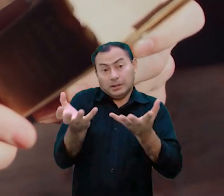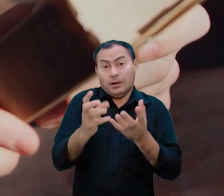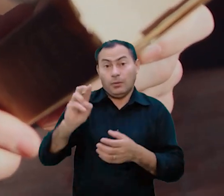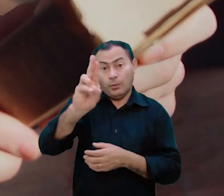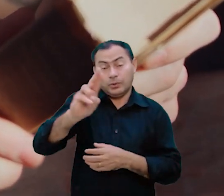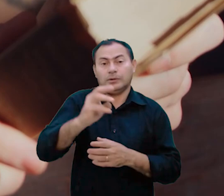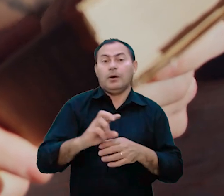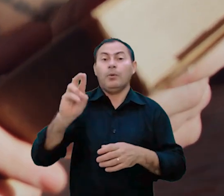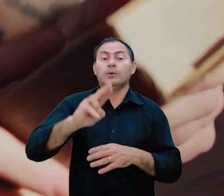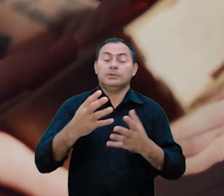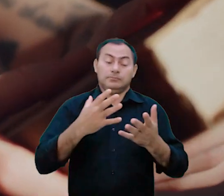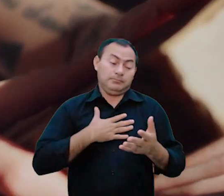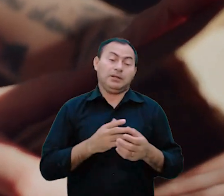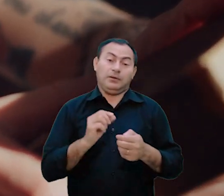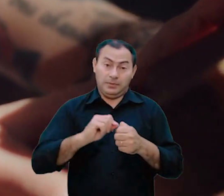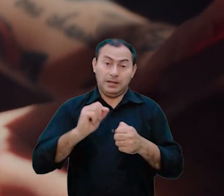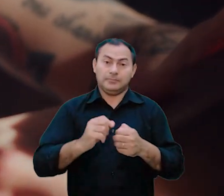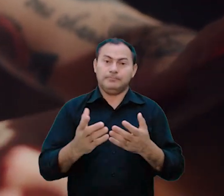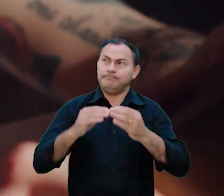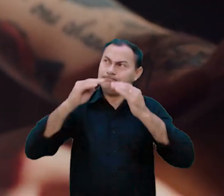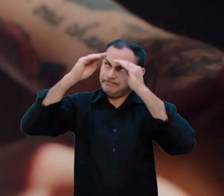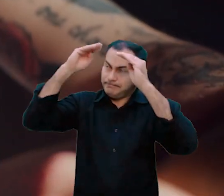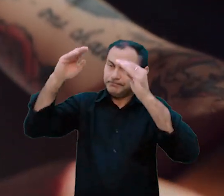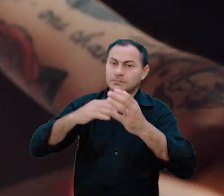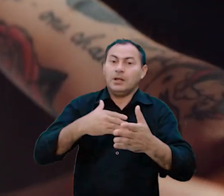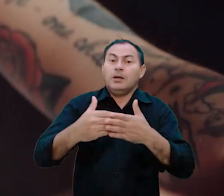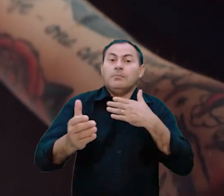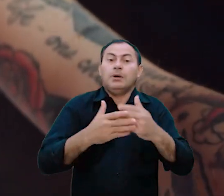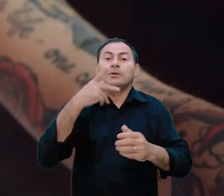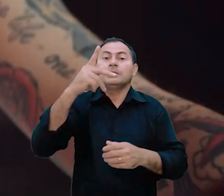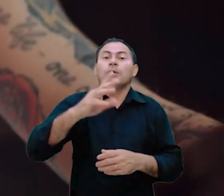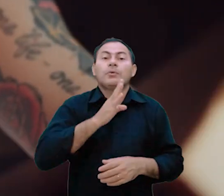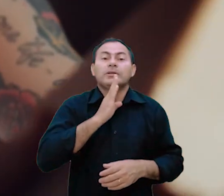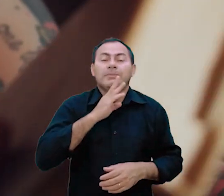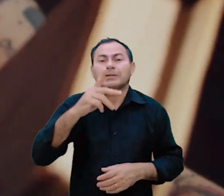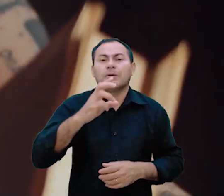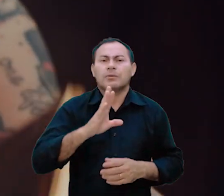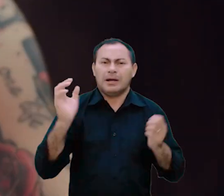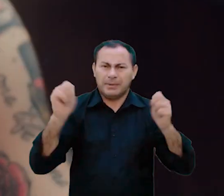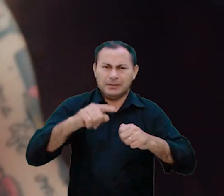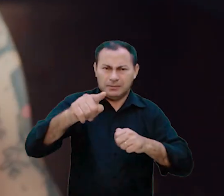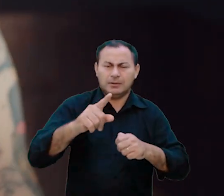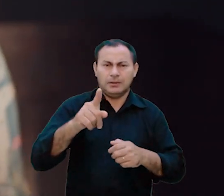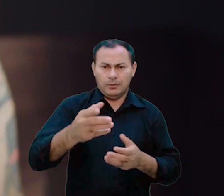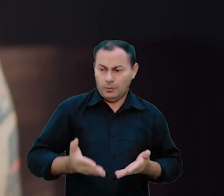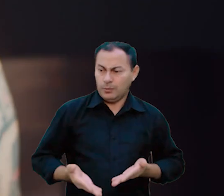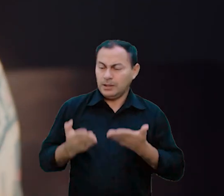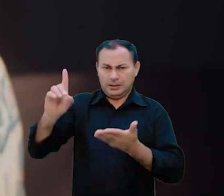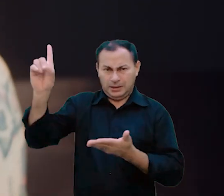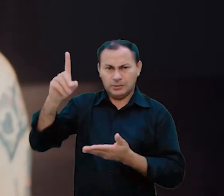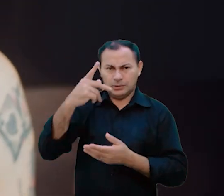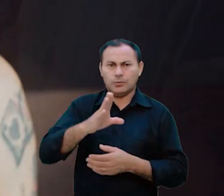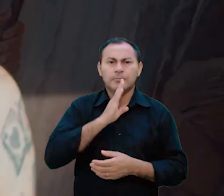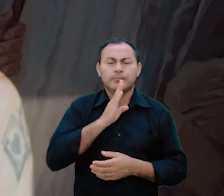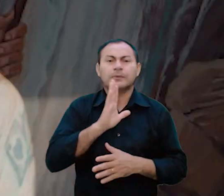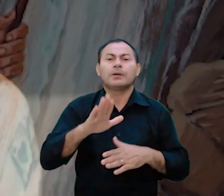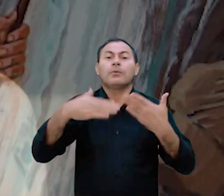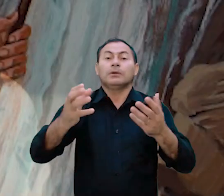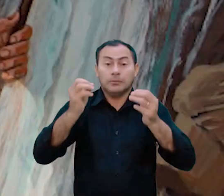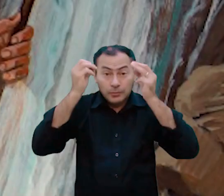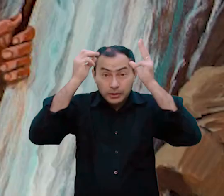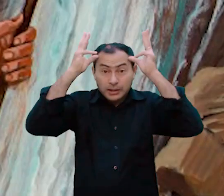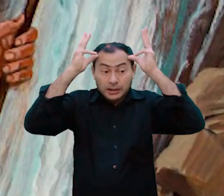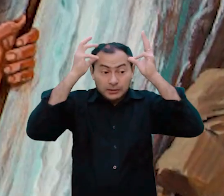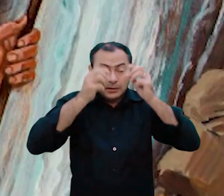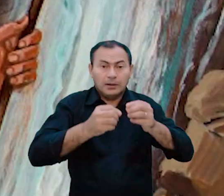se o Senhor quiser usar isso, então use. Não importa quais sejam seus talentos. Você já os ofereceu para Deus?